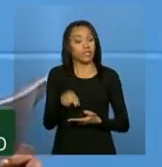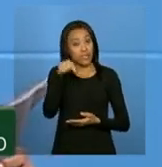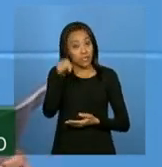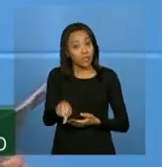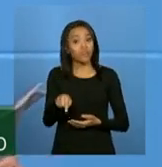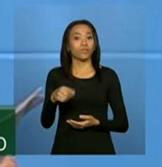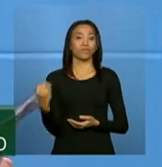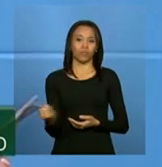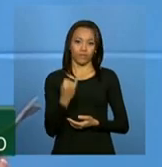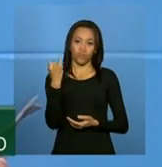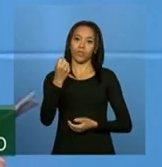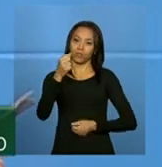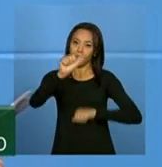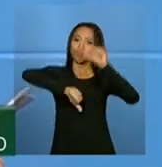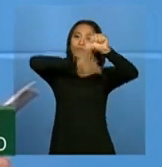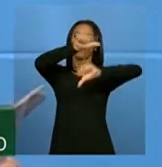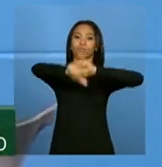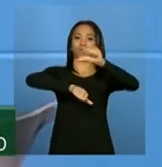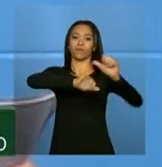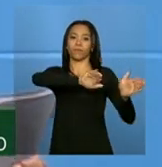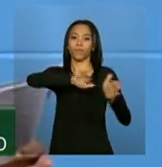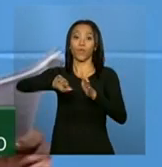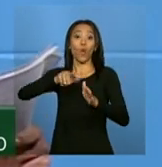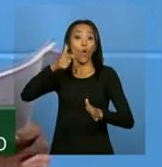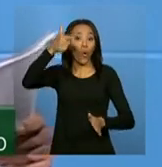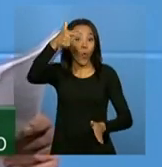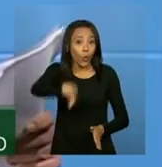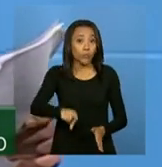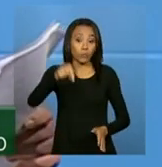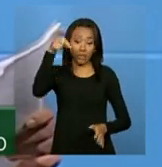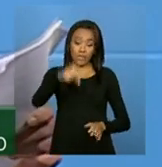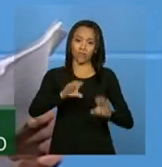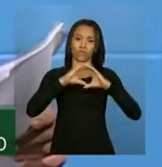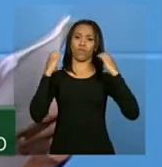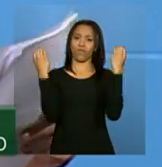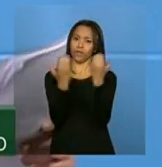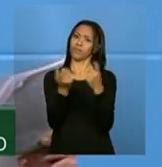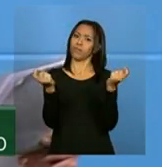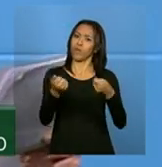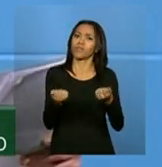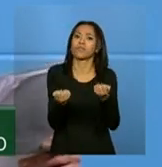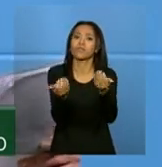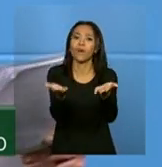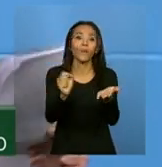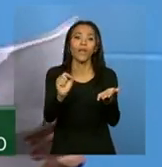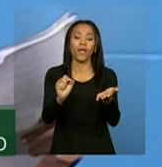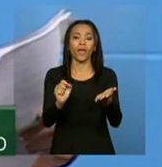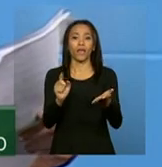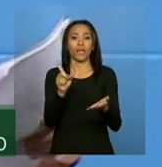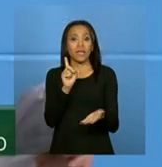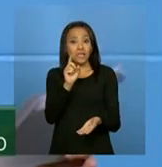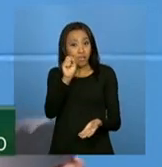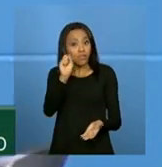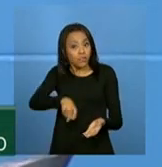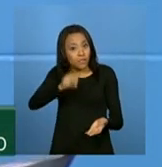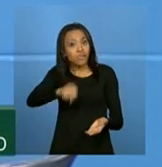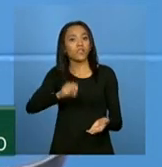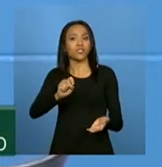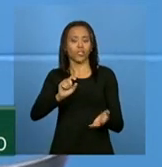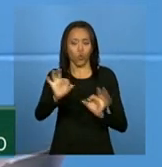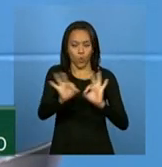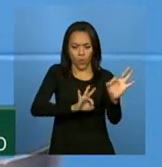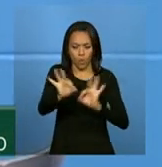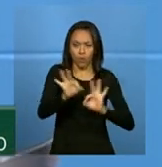passo transformador. Um dos avanços que essa conferência pode promover é tirar um indicativo, sim, de